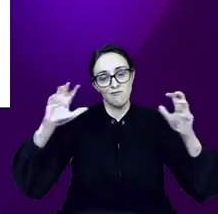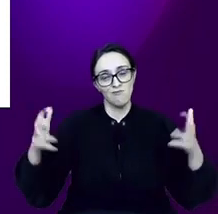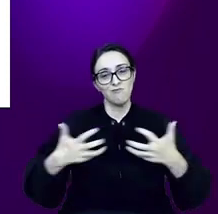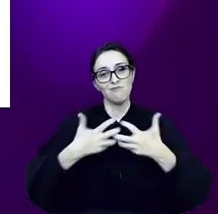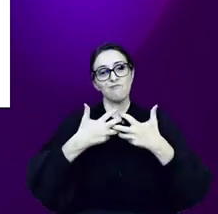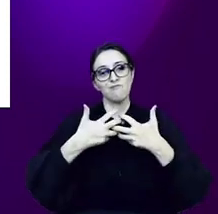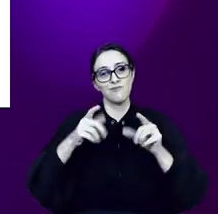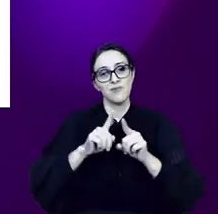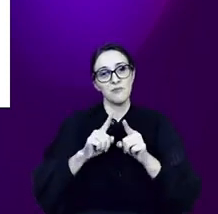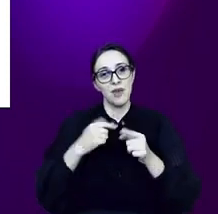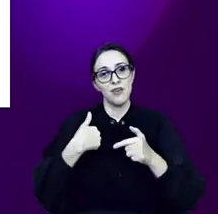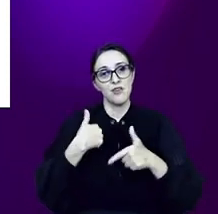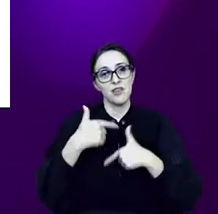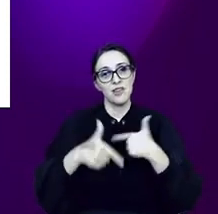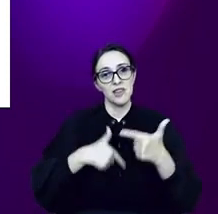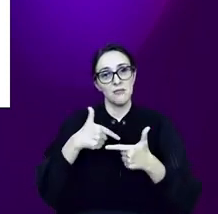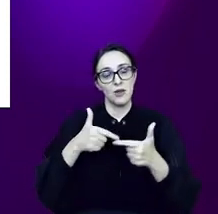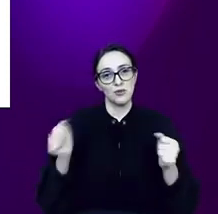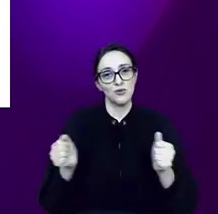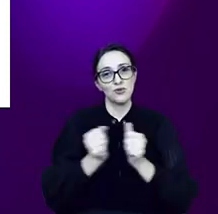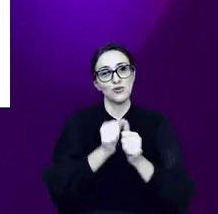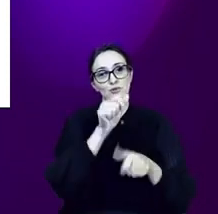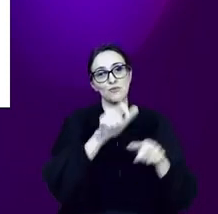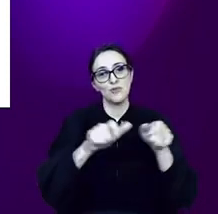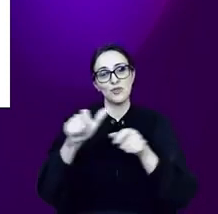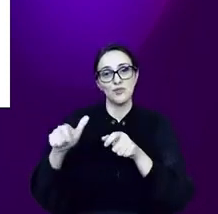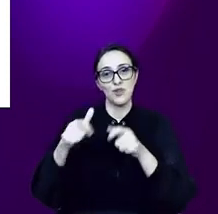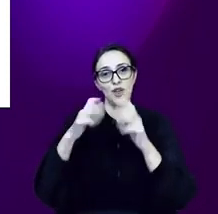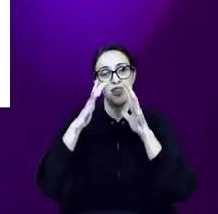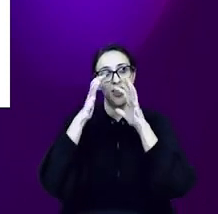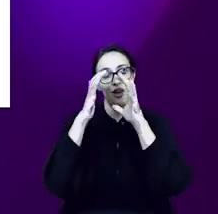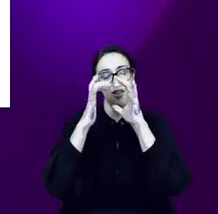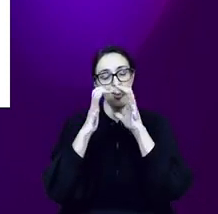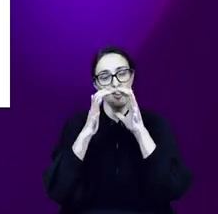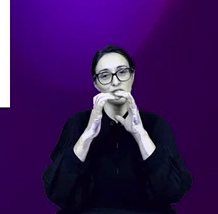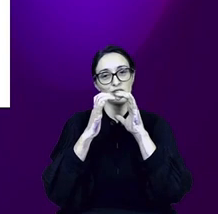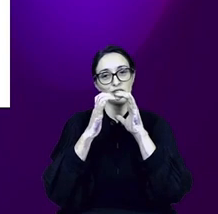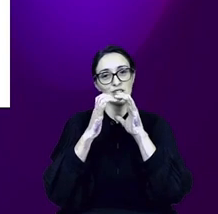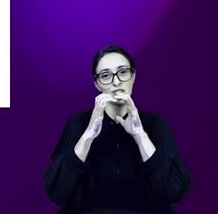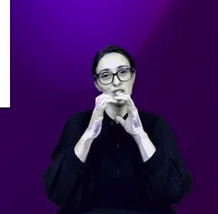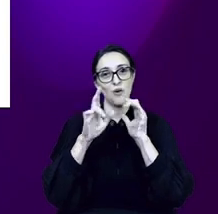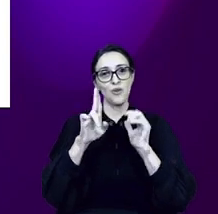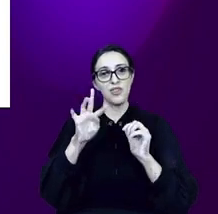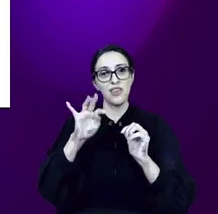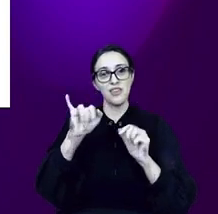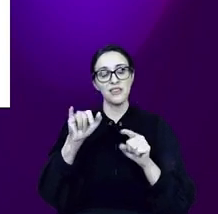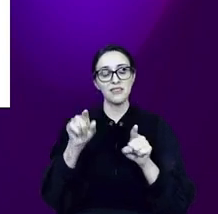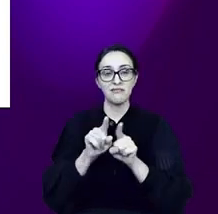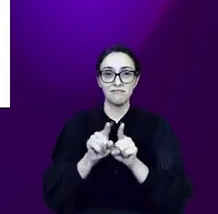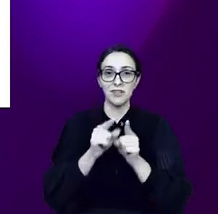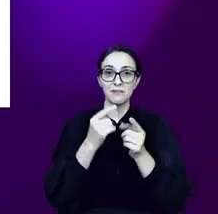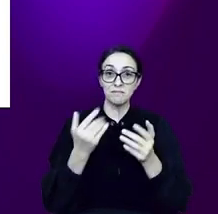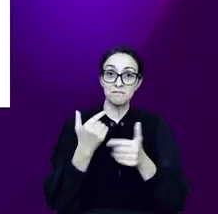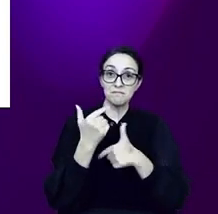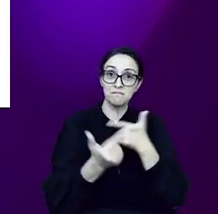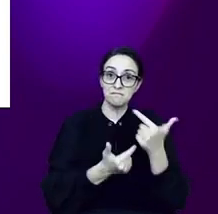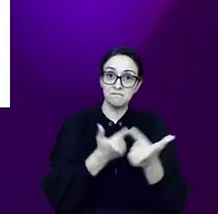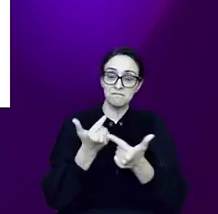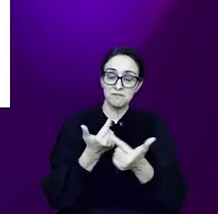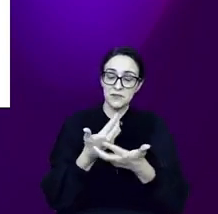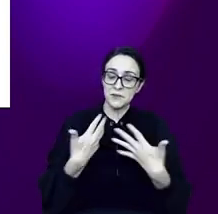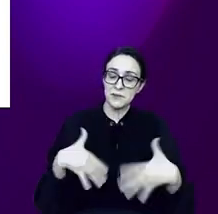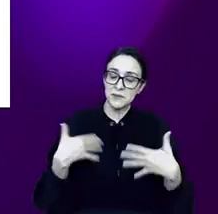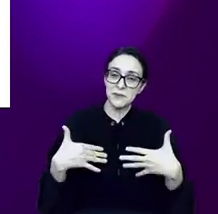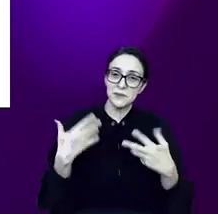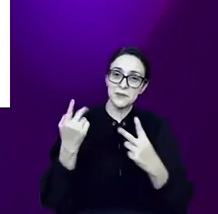né? Particularmente o trabalho que a gente faz em conjunto com o pessoal da neurologia e da UTI. Então, é uma honra para mim poder trabalhar nesses dois